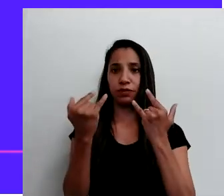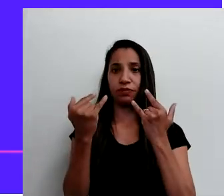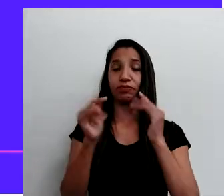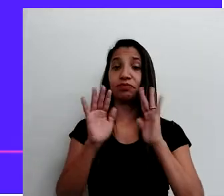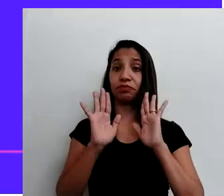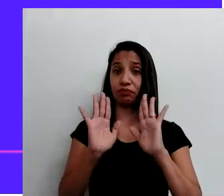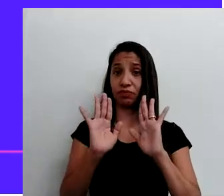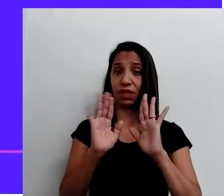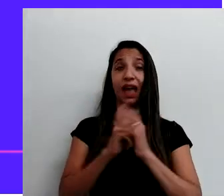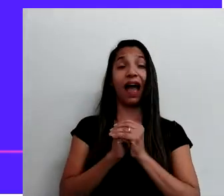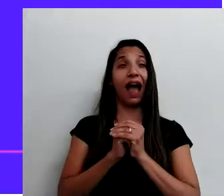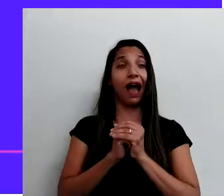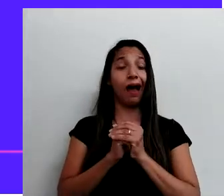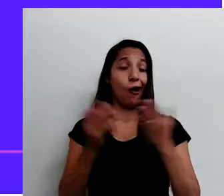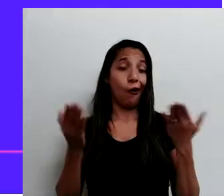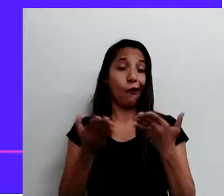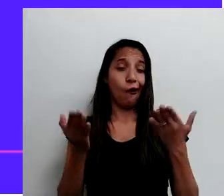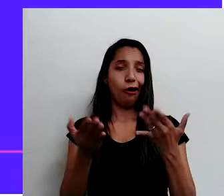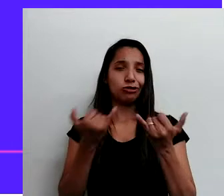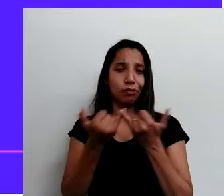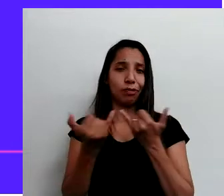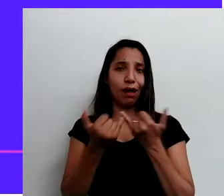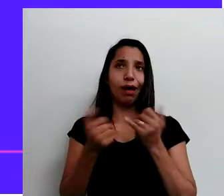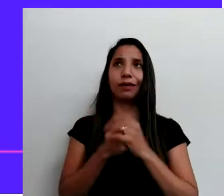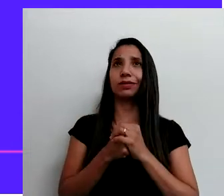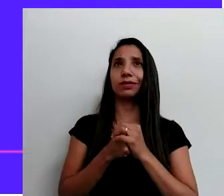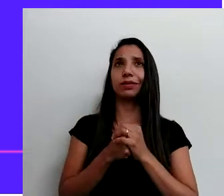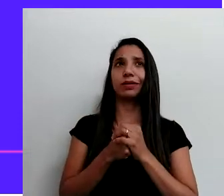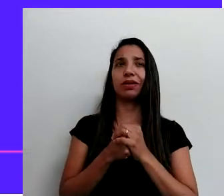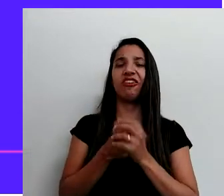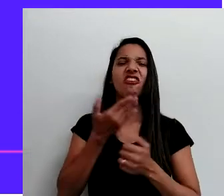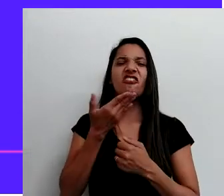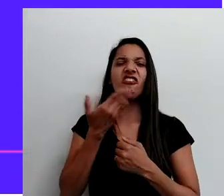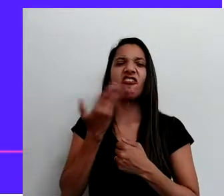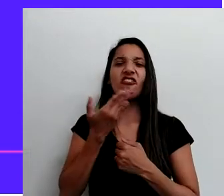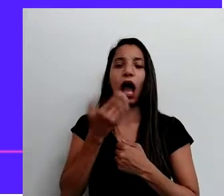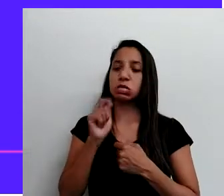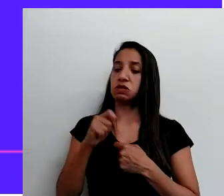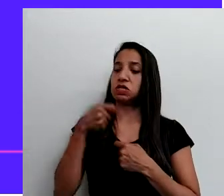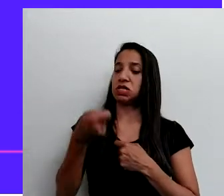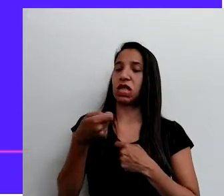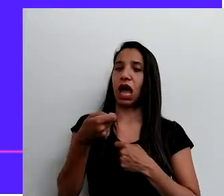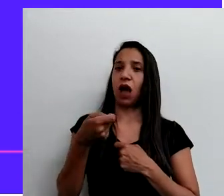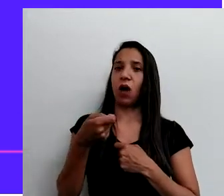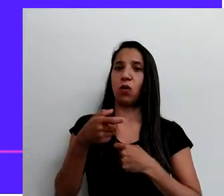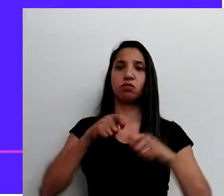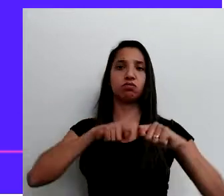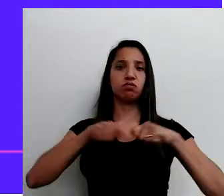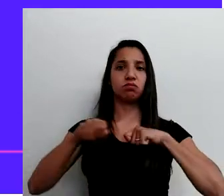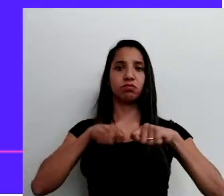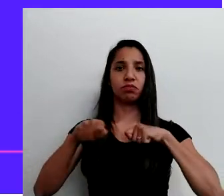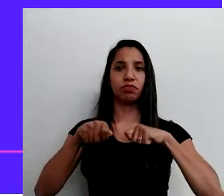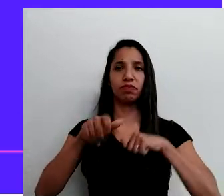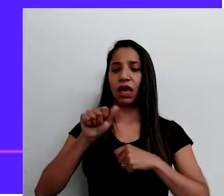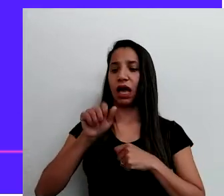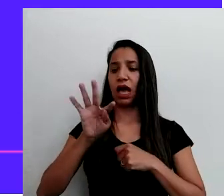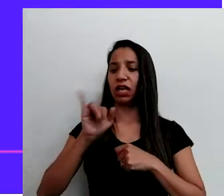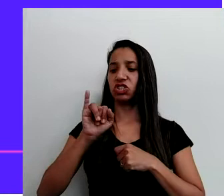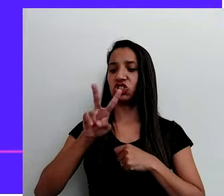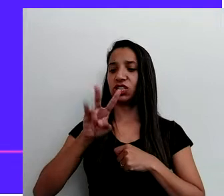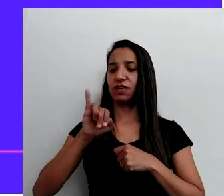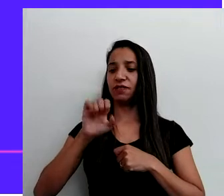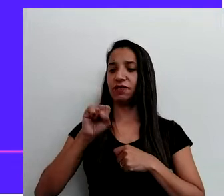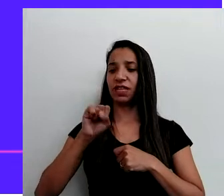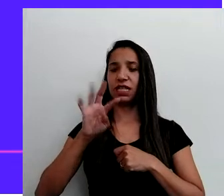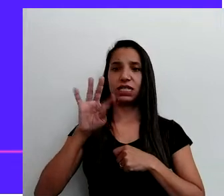ativismo tudo que não é proposta, ideias, defesas, correntes